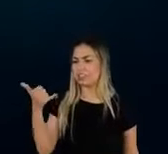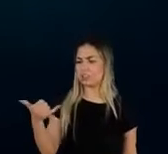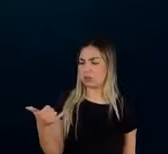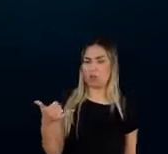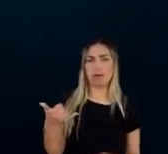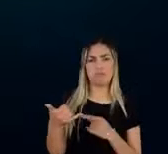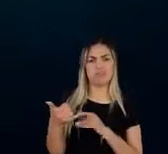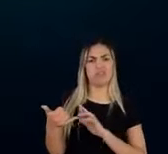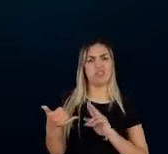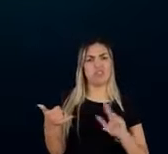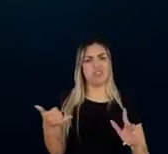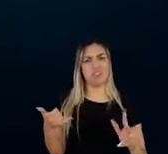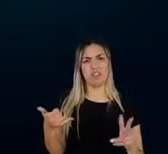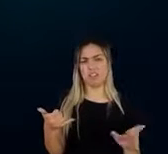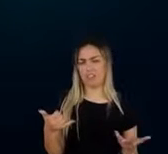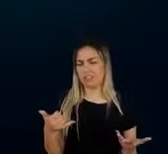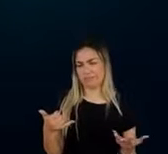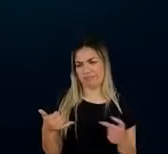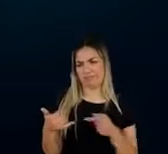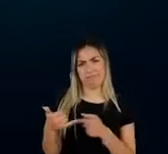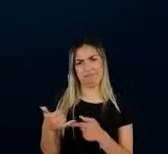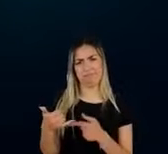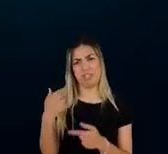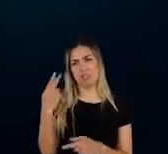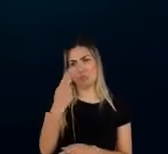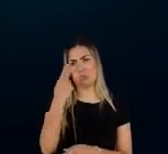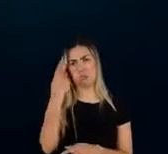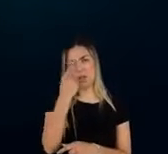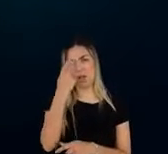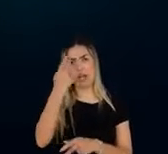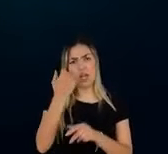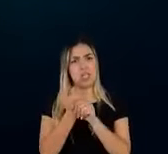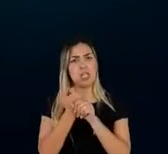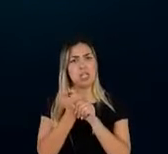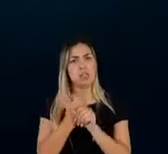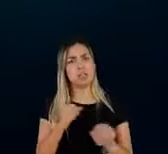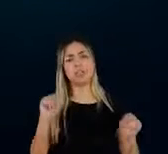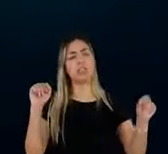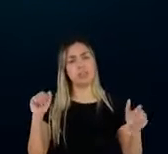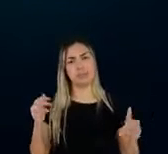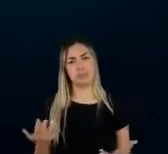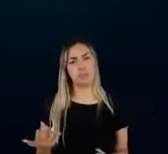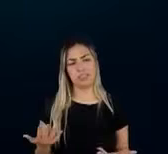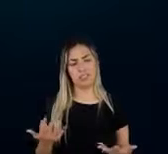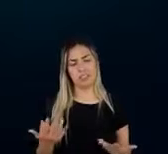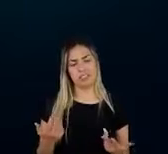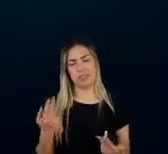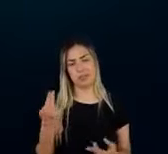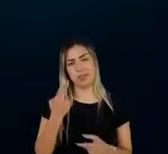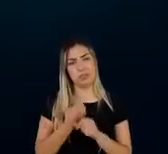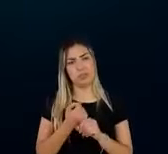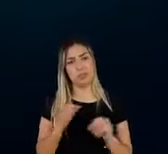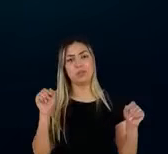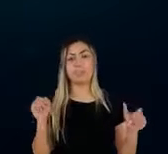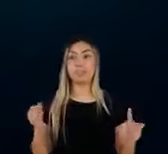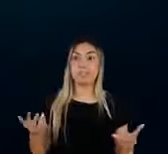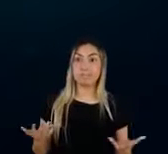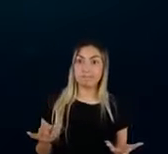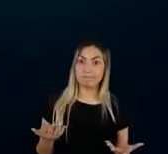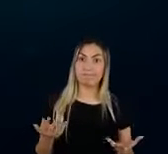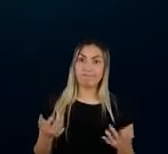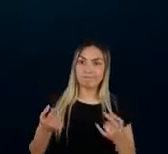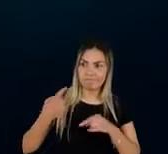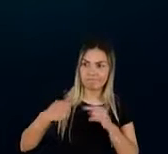operacional ele falou não sei que não vai mudar nada isso aqui não altera o nosso. Pode gente sabe como alterou